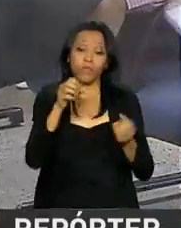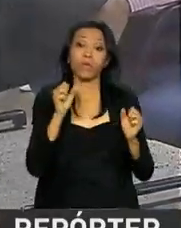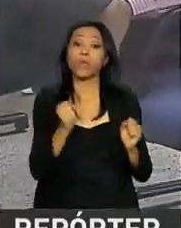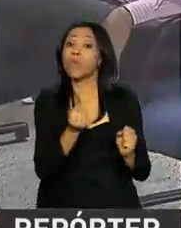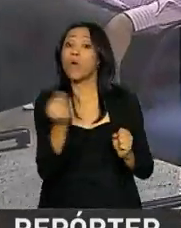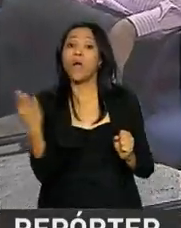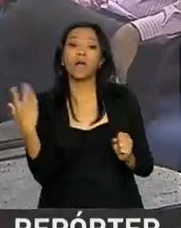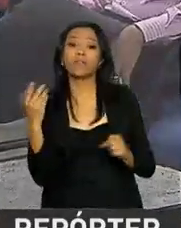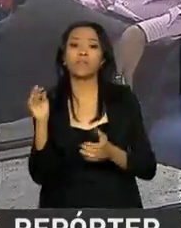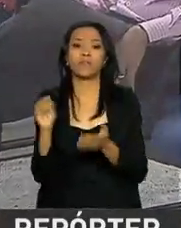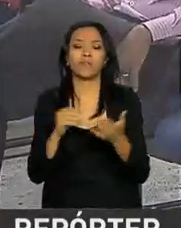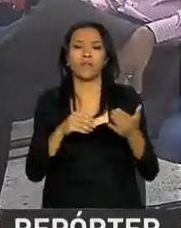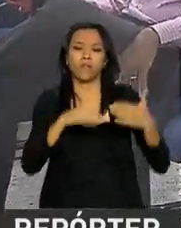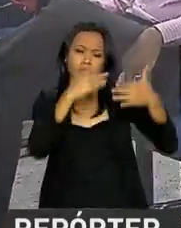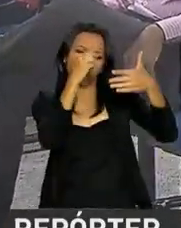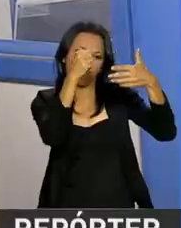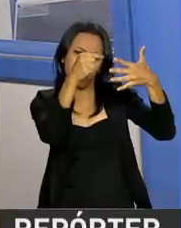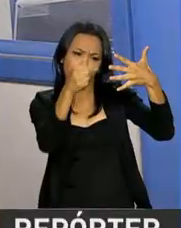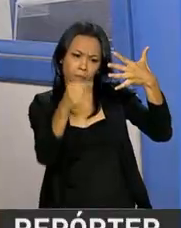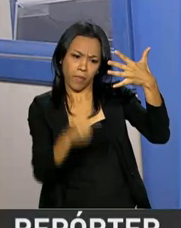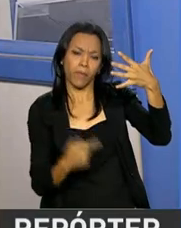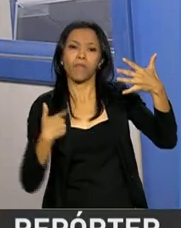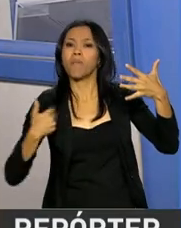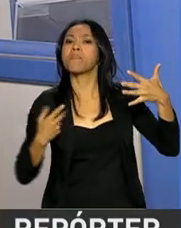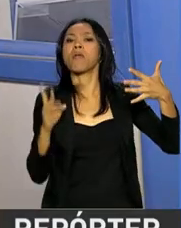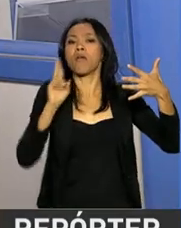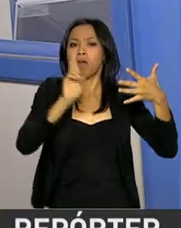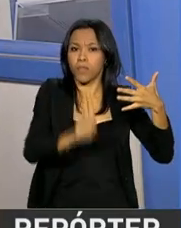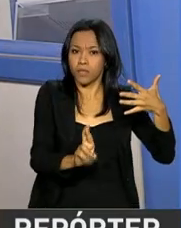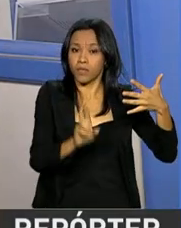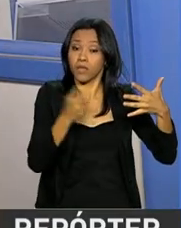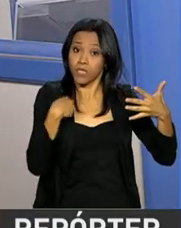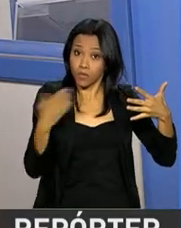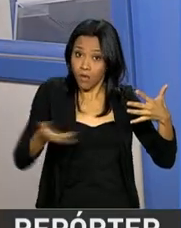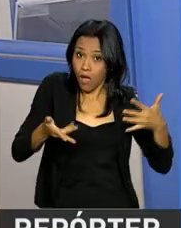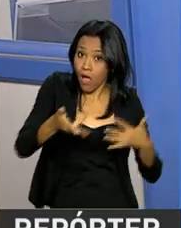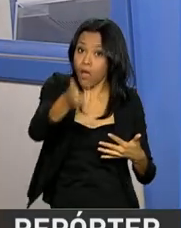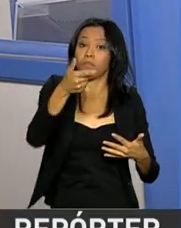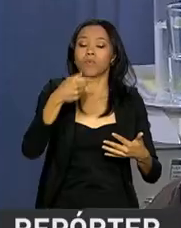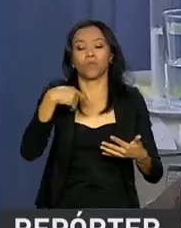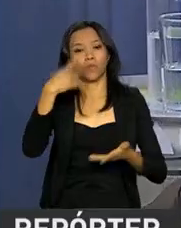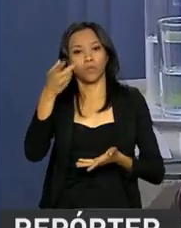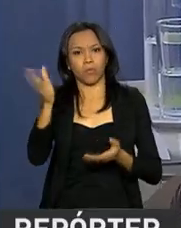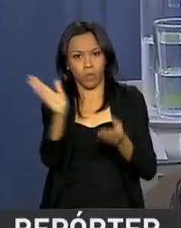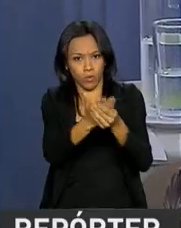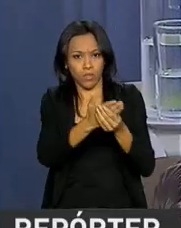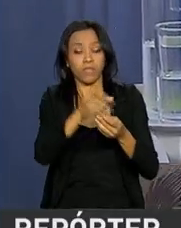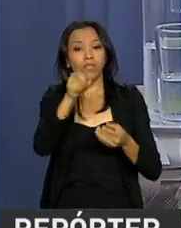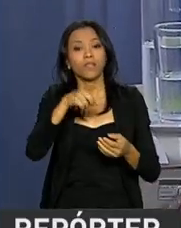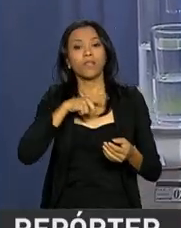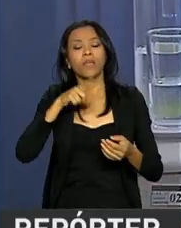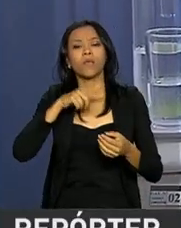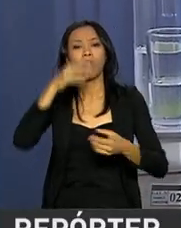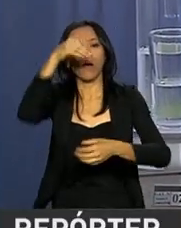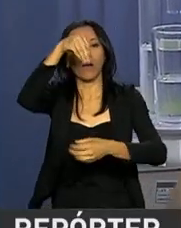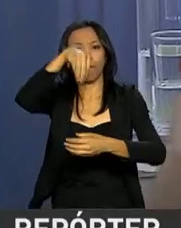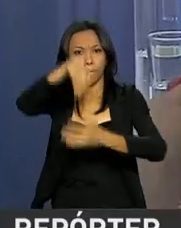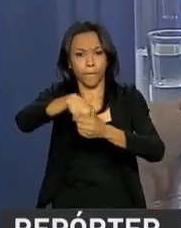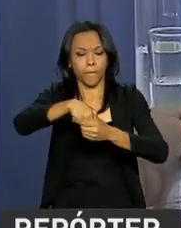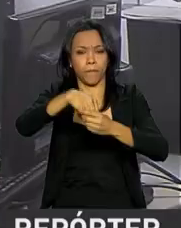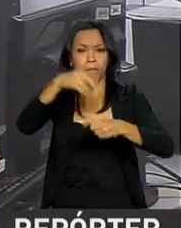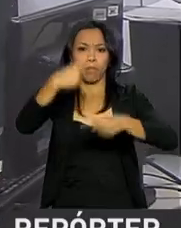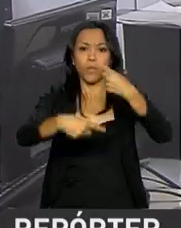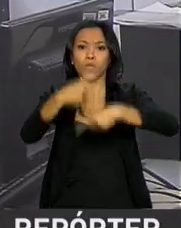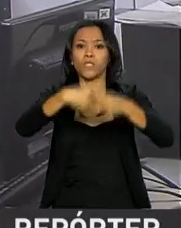quais serviços estes poderiam representá-lo além de dar agilidade ao processo a mudança cumprir uma política já adotada pela receita